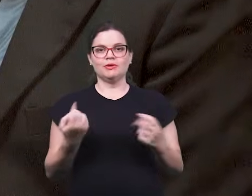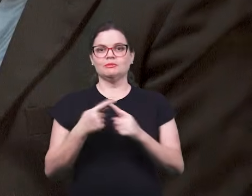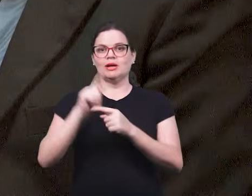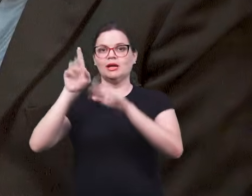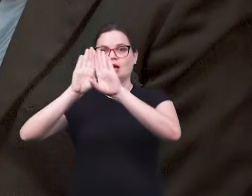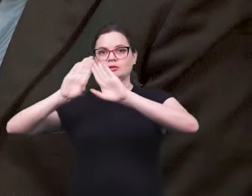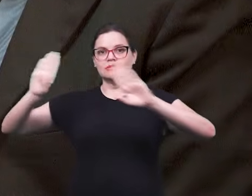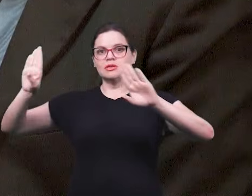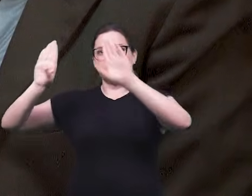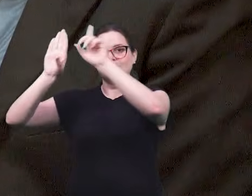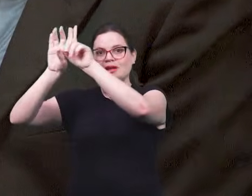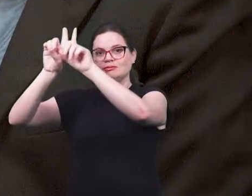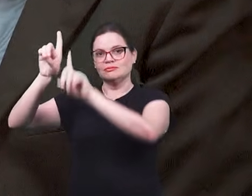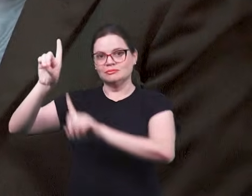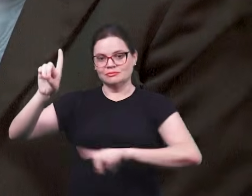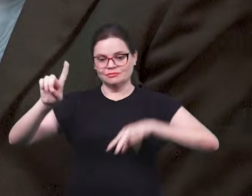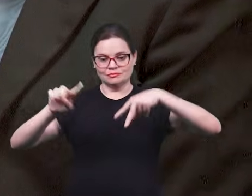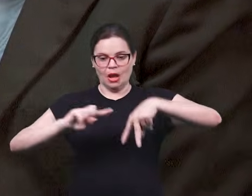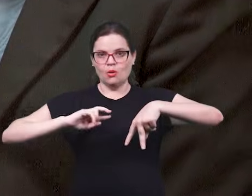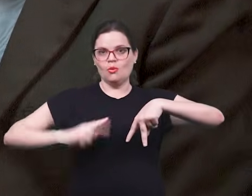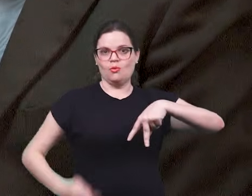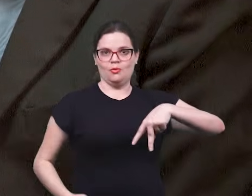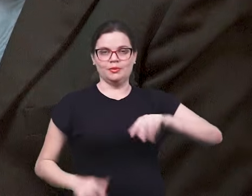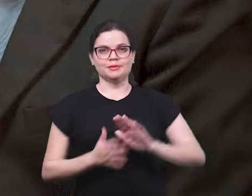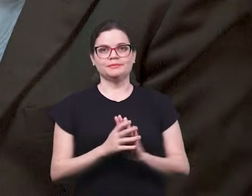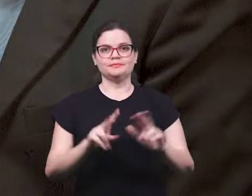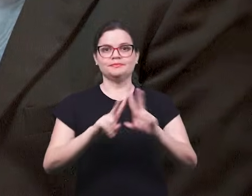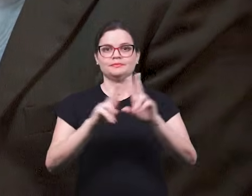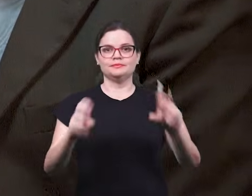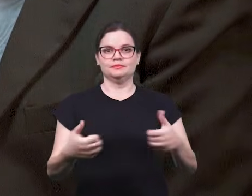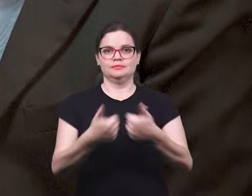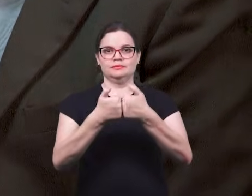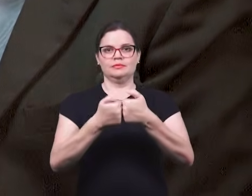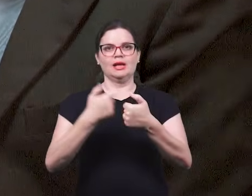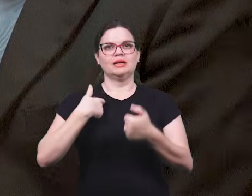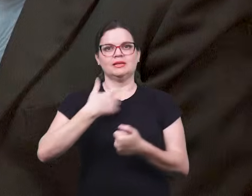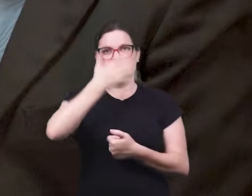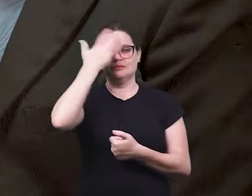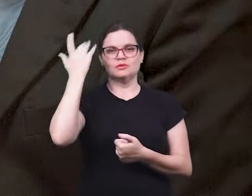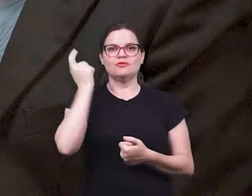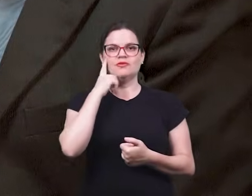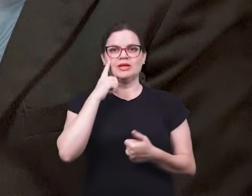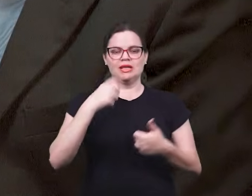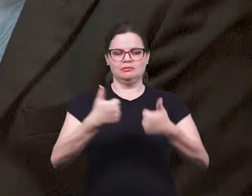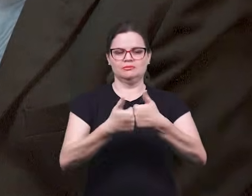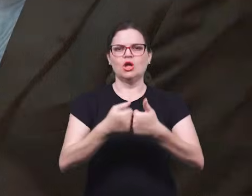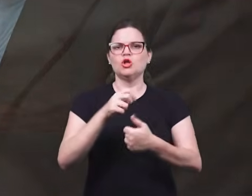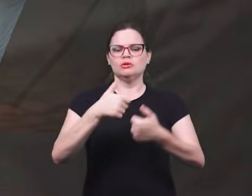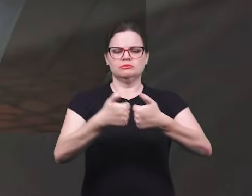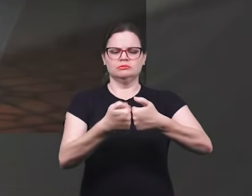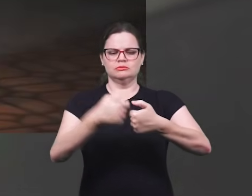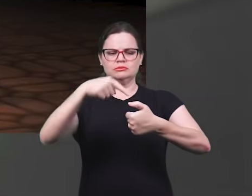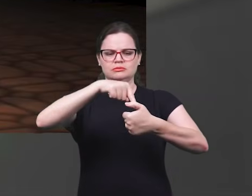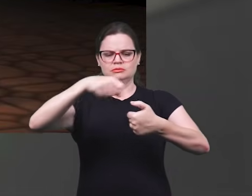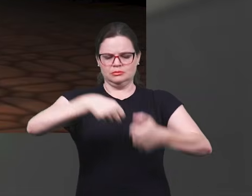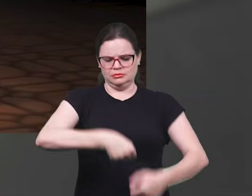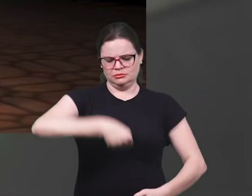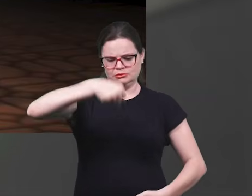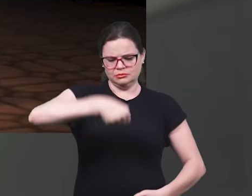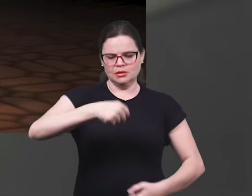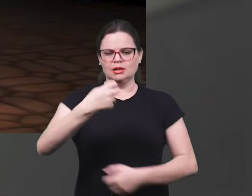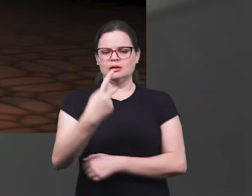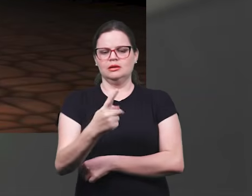e habitou entre nós. Aí sobre a arca, né? Às vezes as pessoas têm dificuldade de entender, tem um propiciatório sobre a